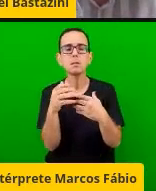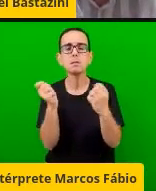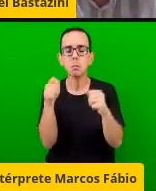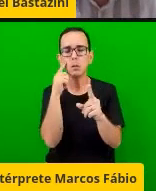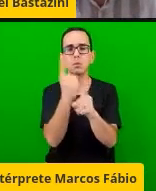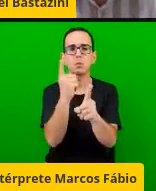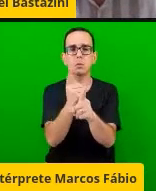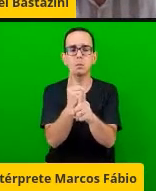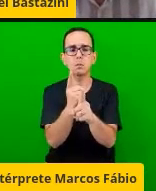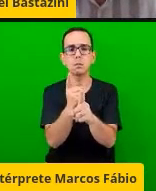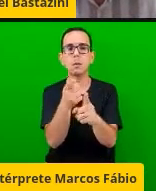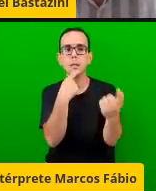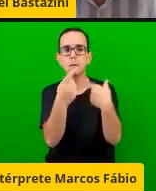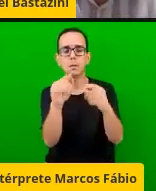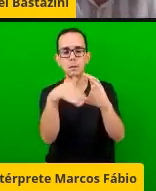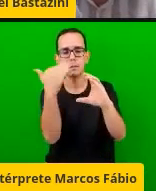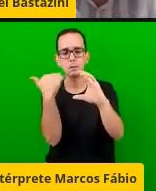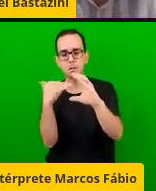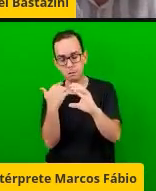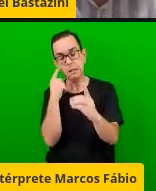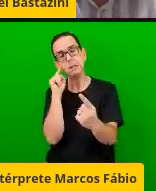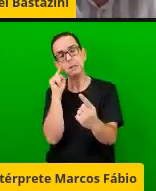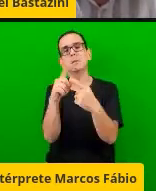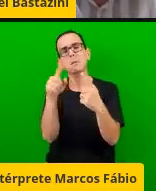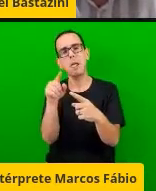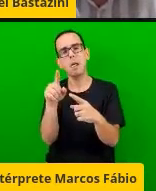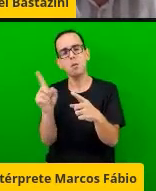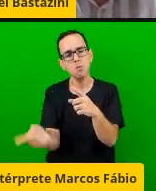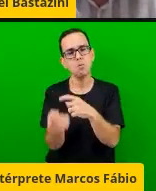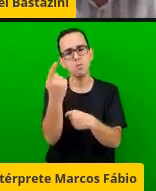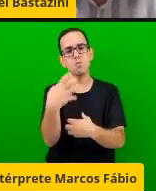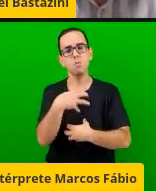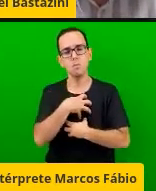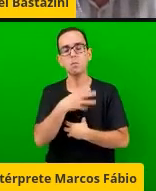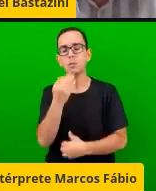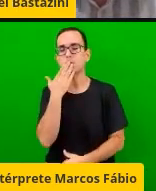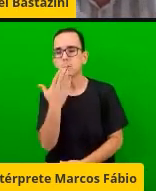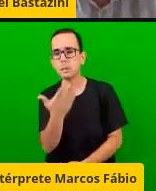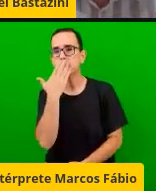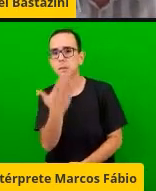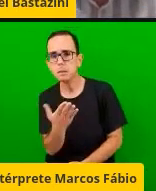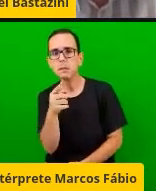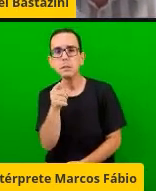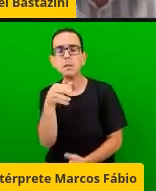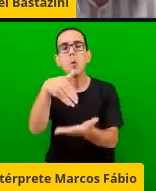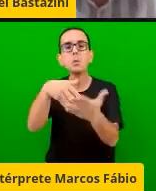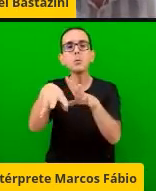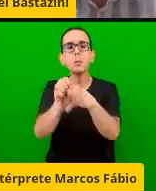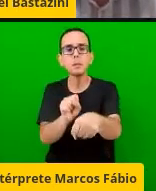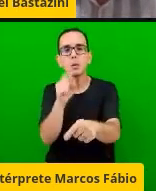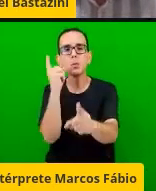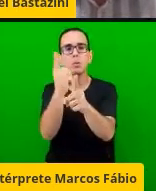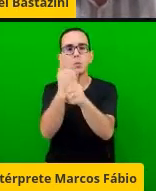das demandas de vocês, e essa foi uma demanda bastante solicitada na última formação, no último encontro que a